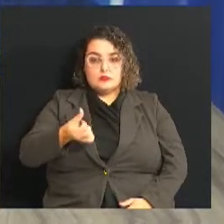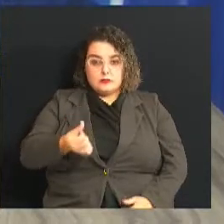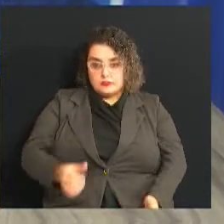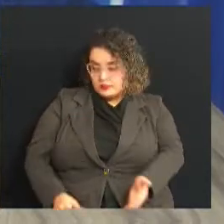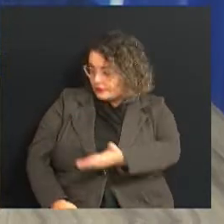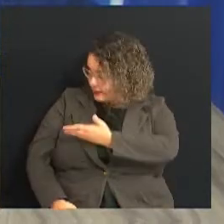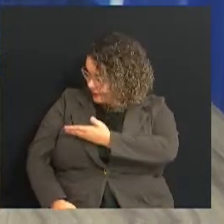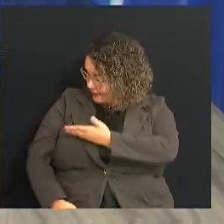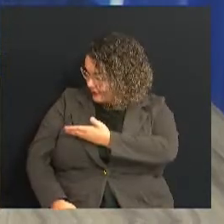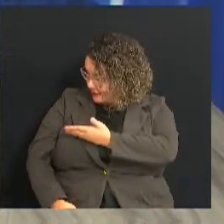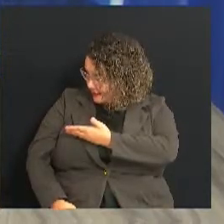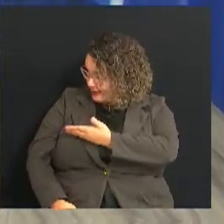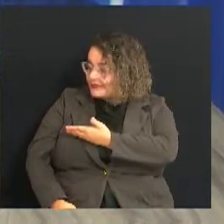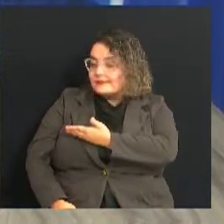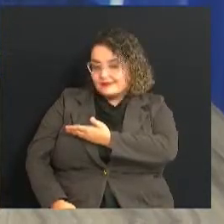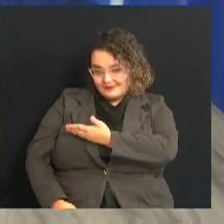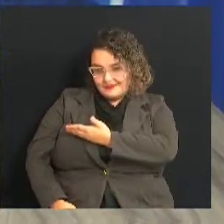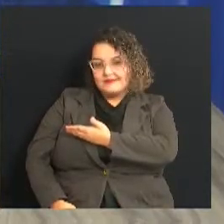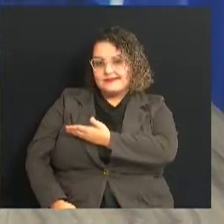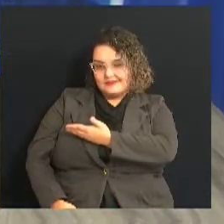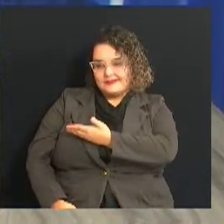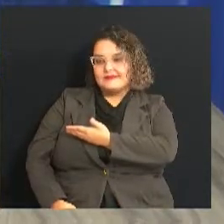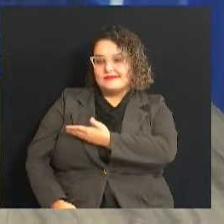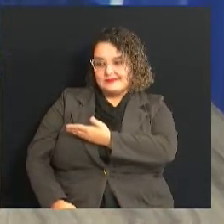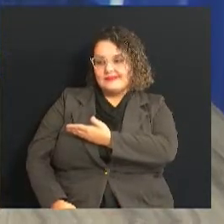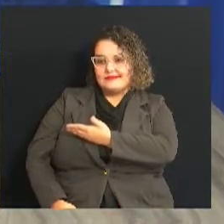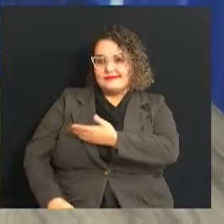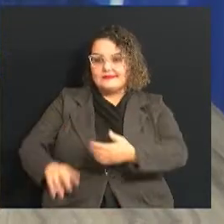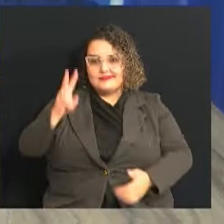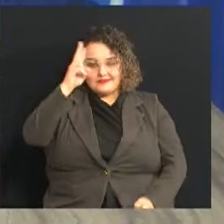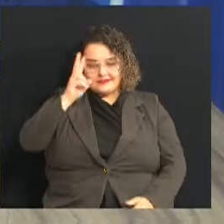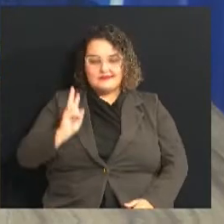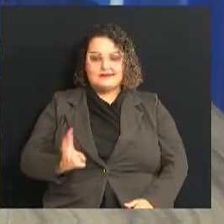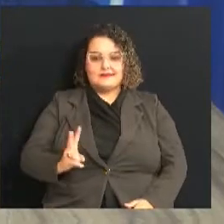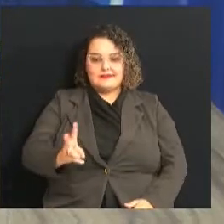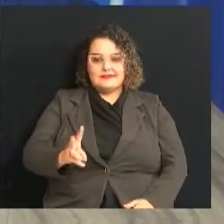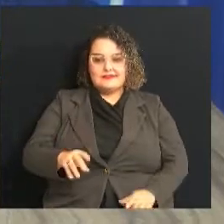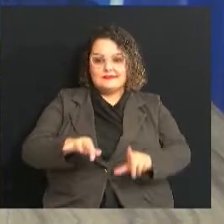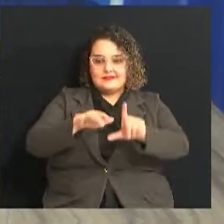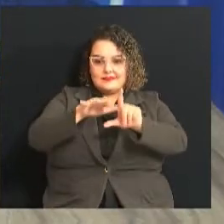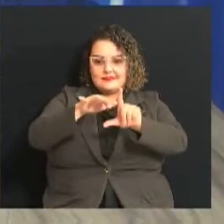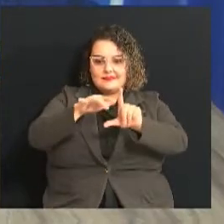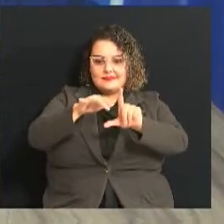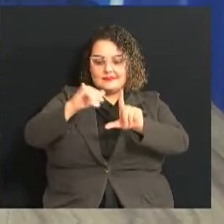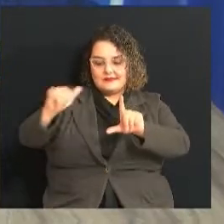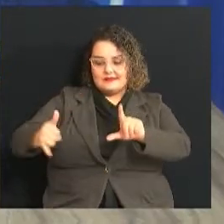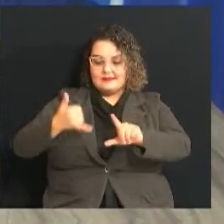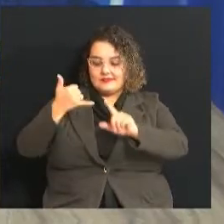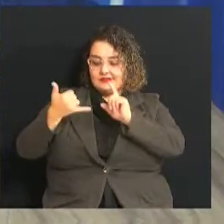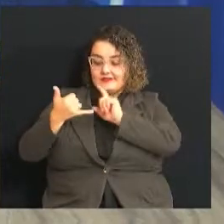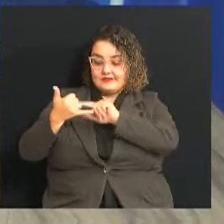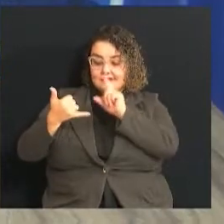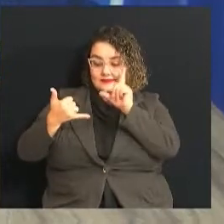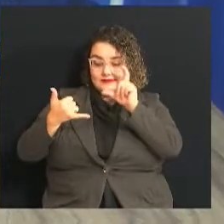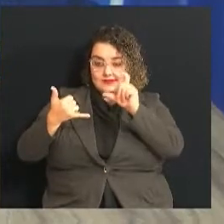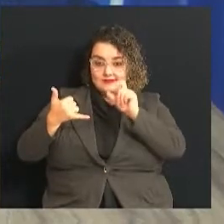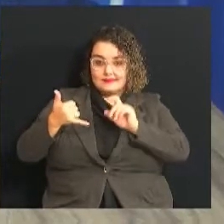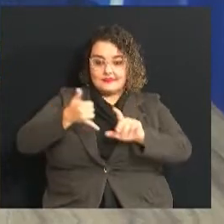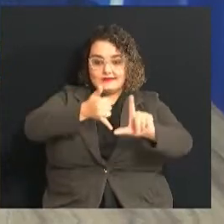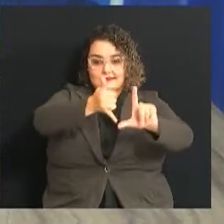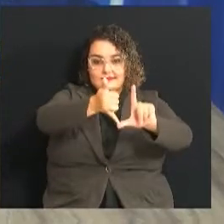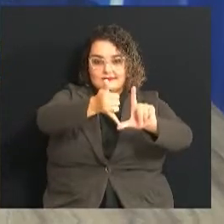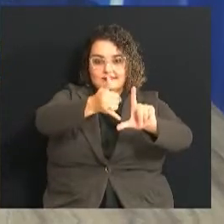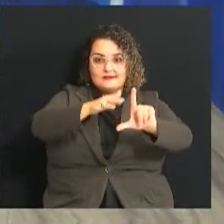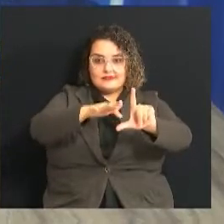978293776. O número está aqui embaixo da sua tela. Lembrando sempre do nosso QR Code, com a câmera do seu celular apontada para este QR